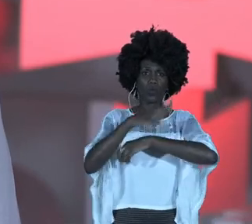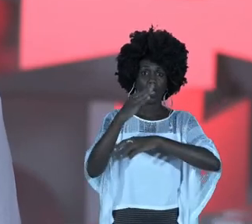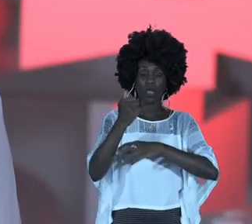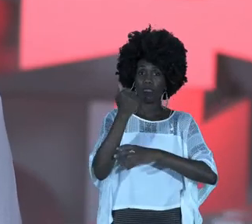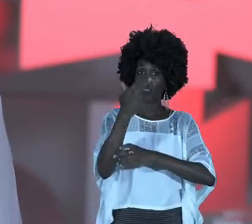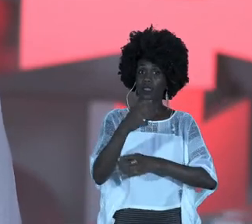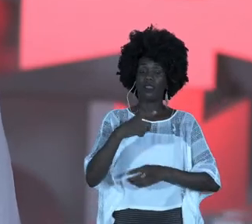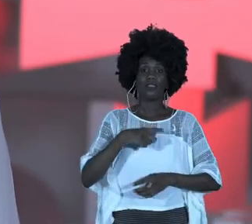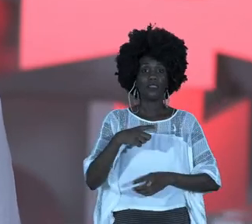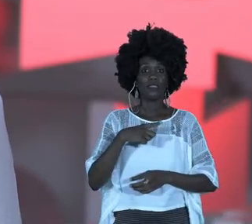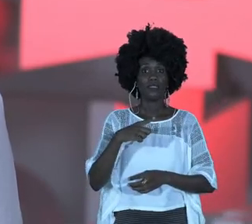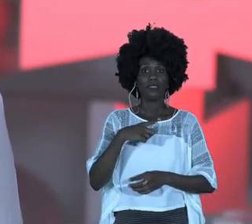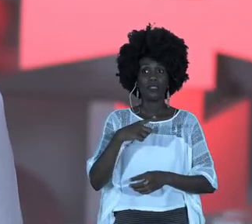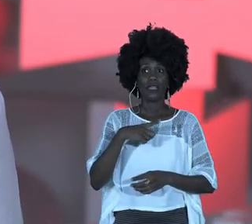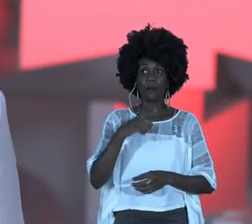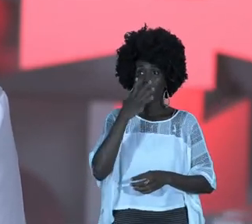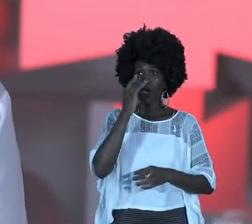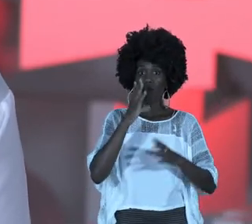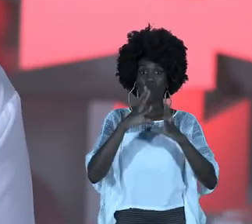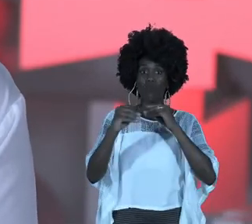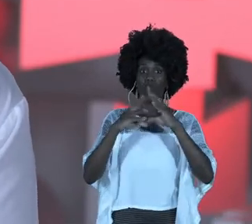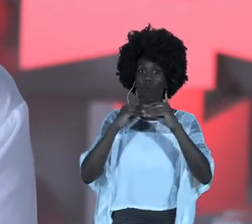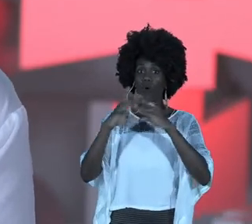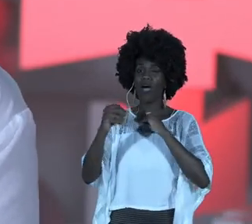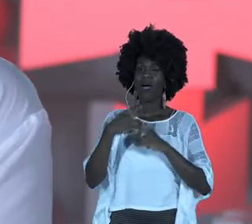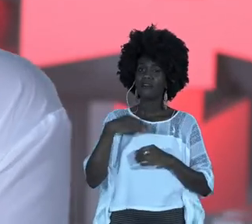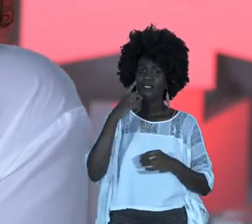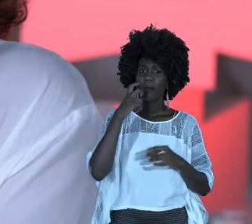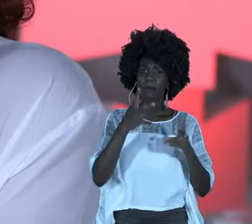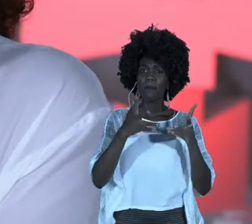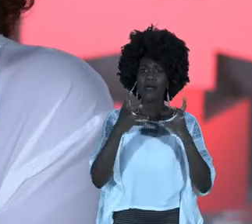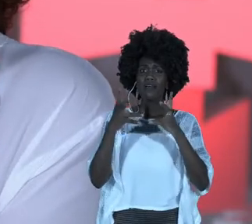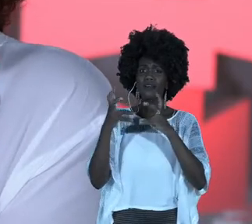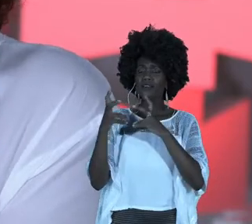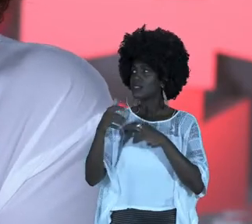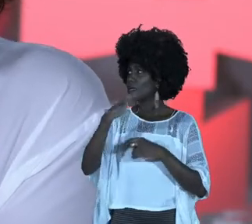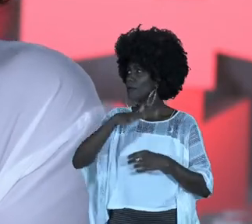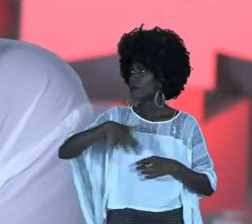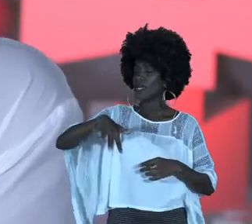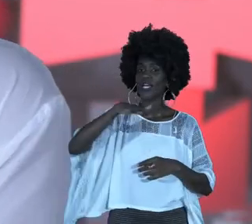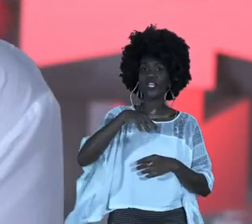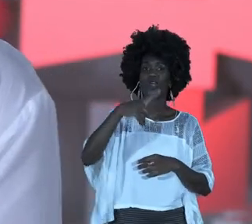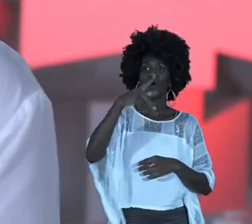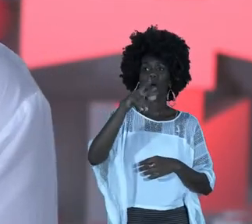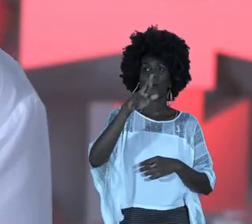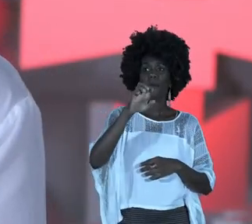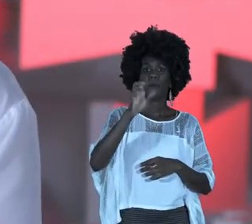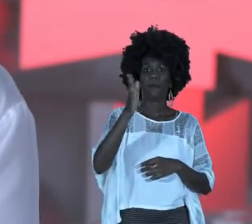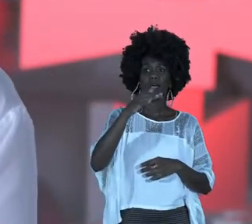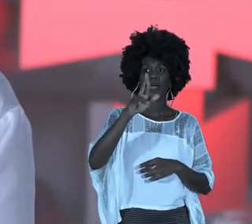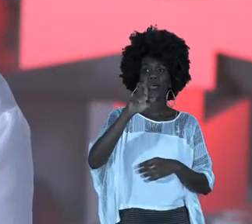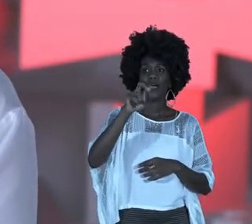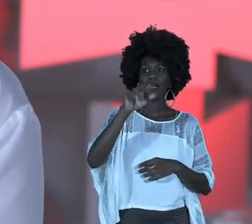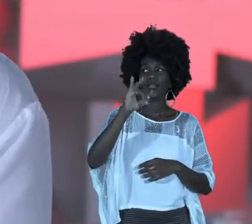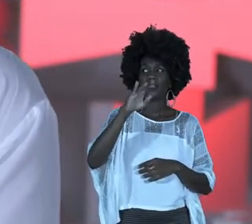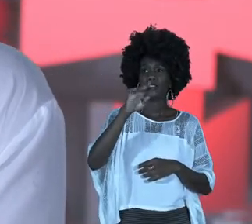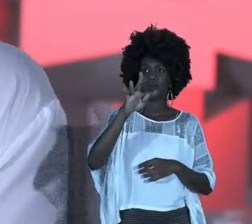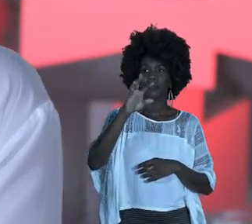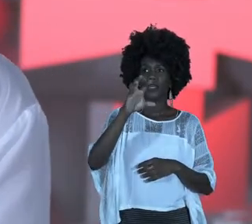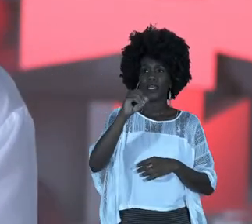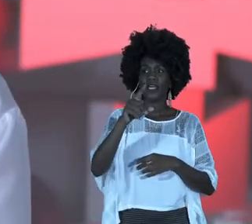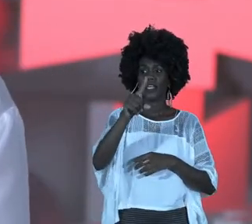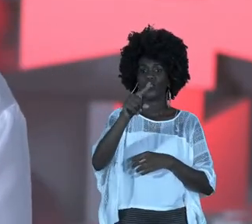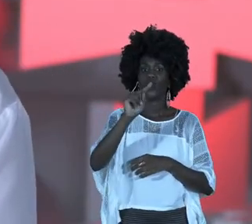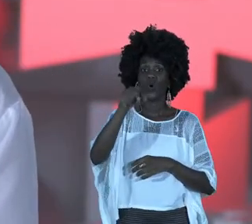ela tem linhas de fuga. Então a gente vê que no pré-Renascimento, na passagem da Idade Média